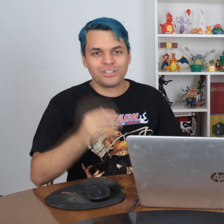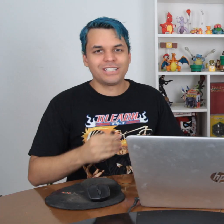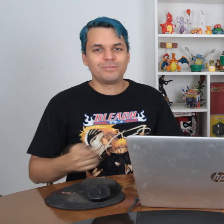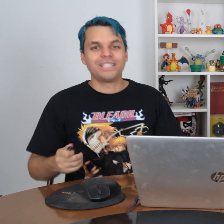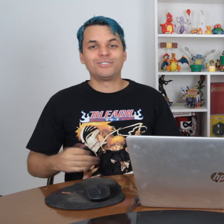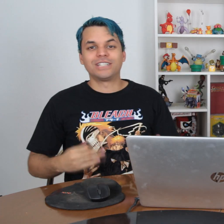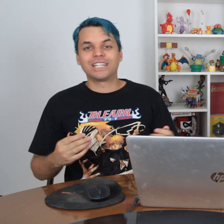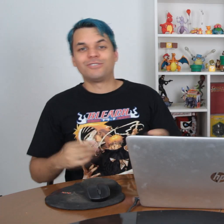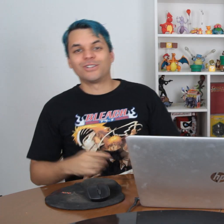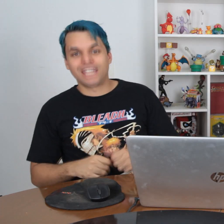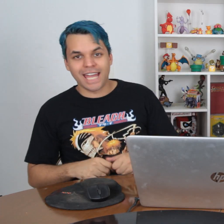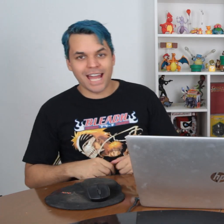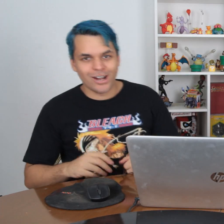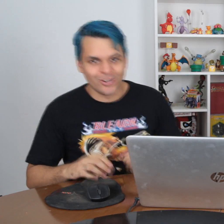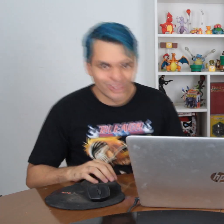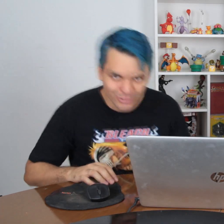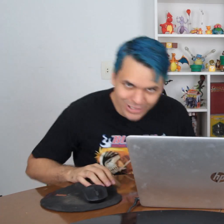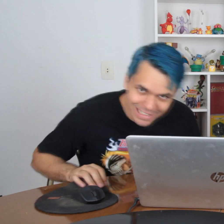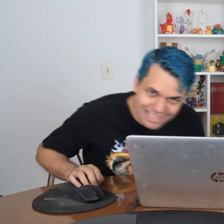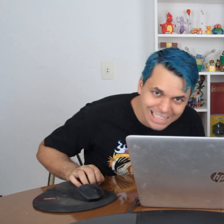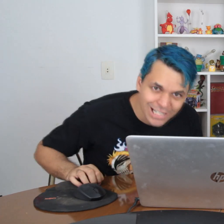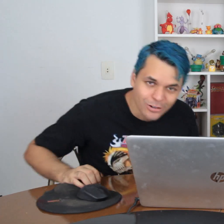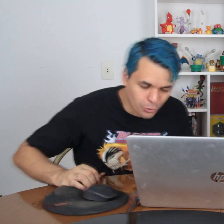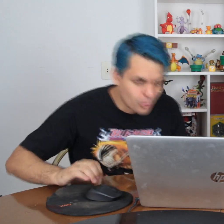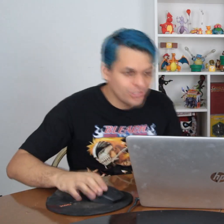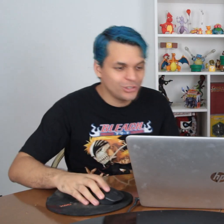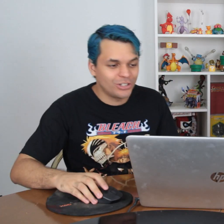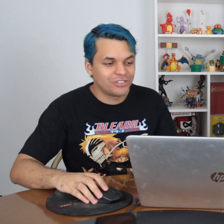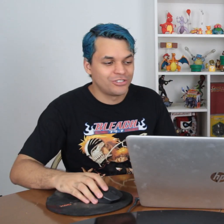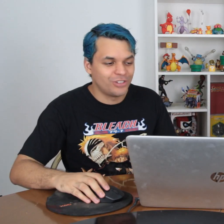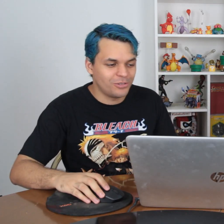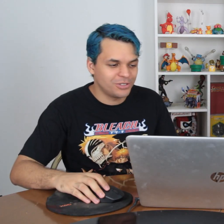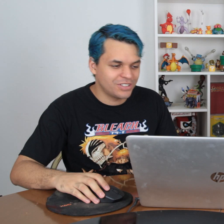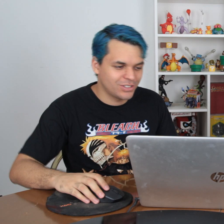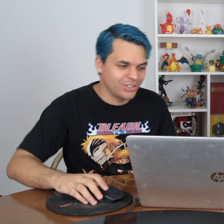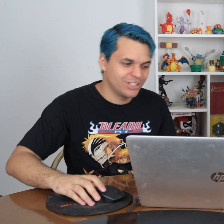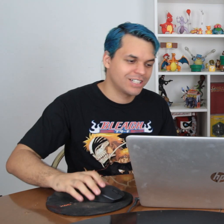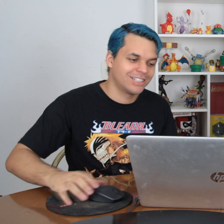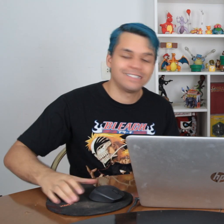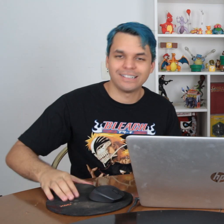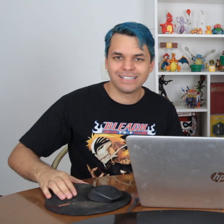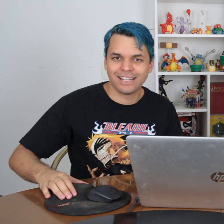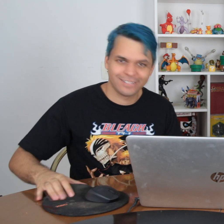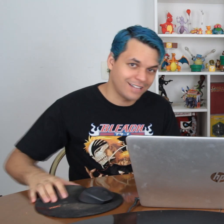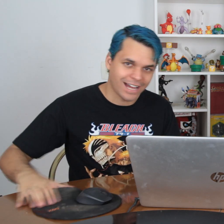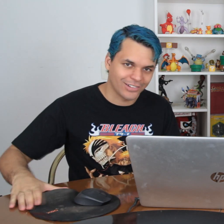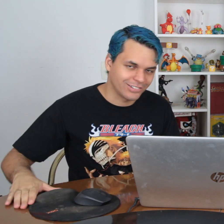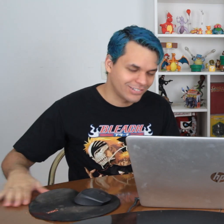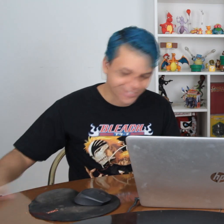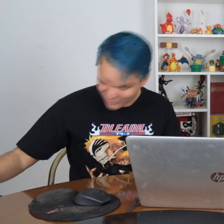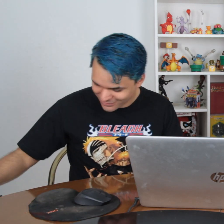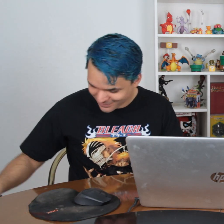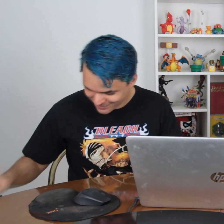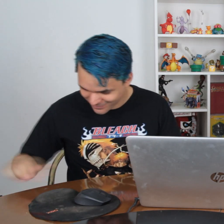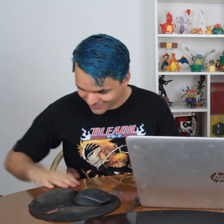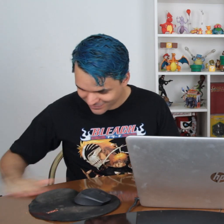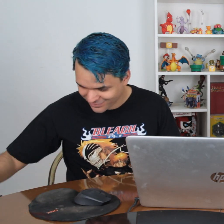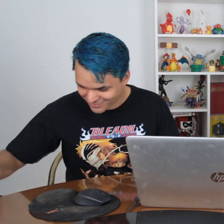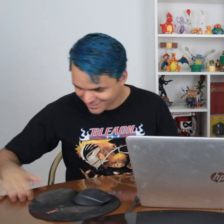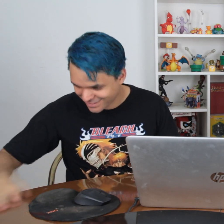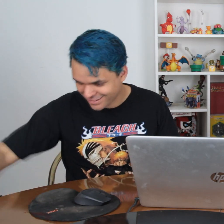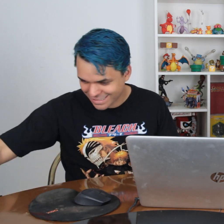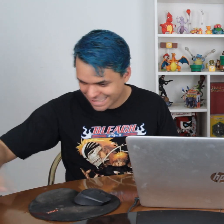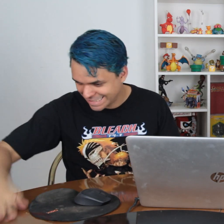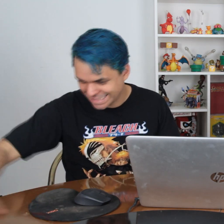Boa madrugada pra você que também tem sono aqui, que falou Kel! E aqui é a Laura! Hoje nós vamos assistir Candidatos Engraçados! Aqueles